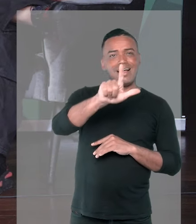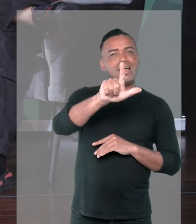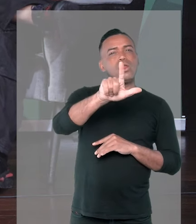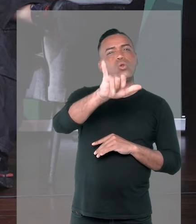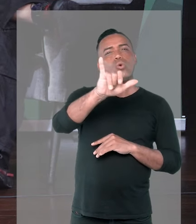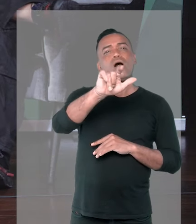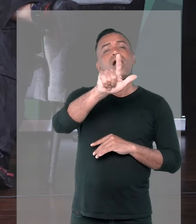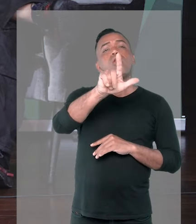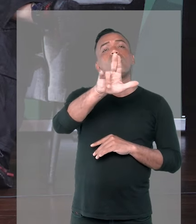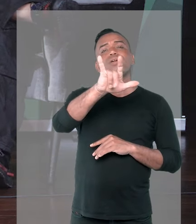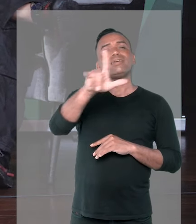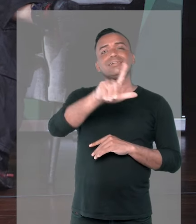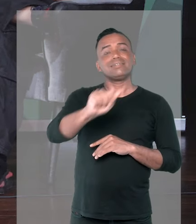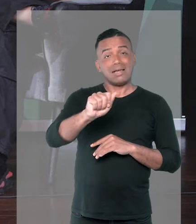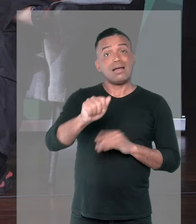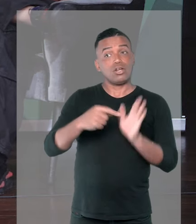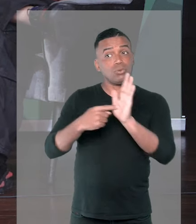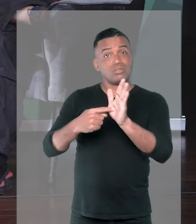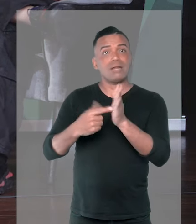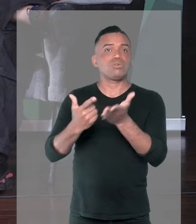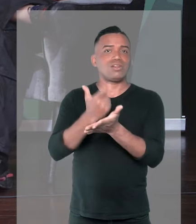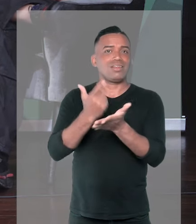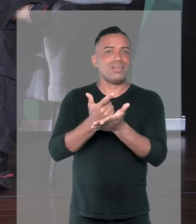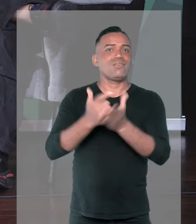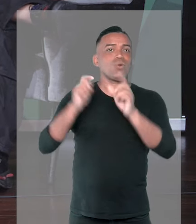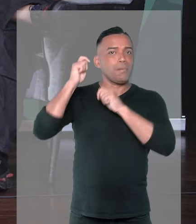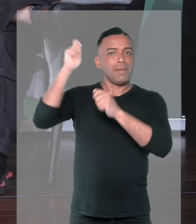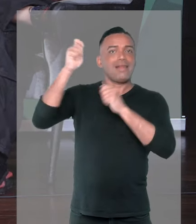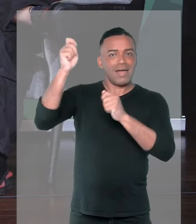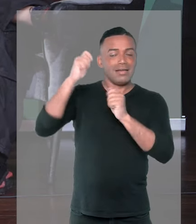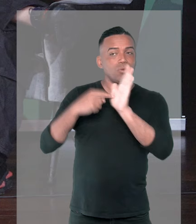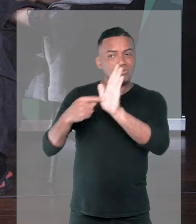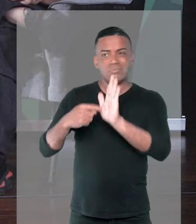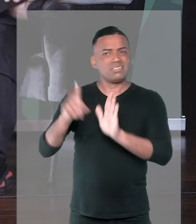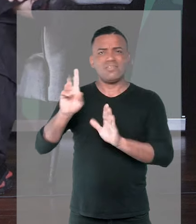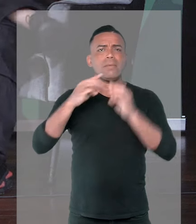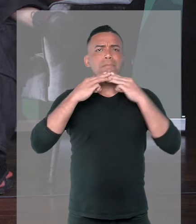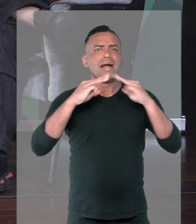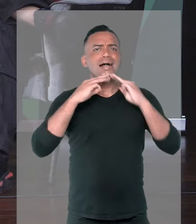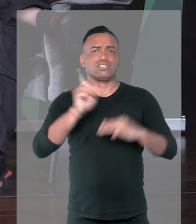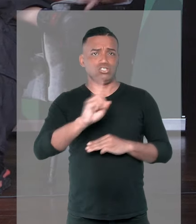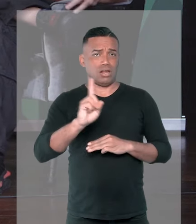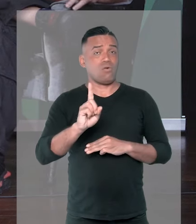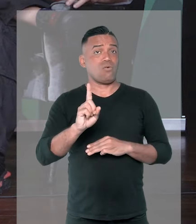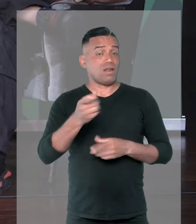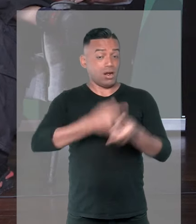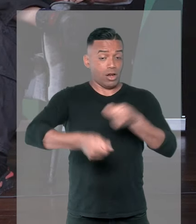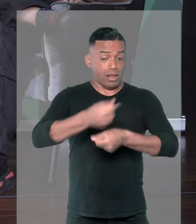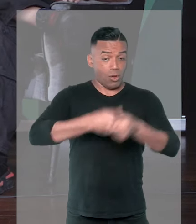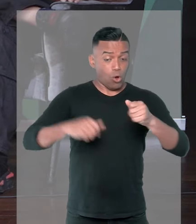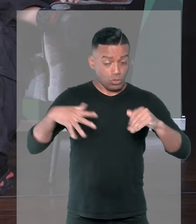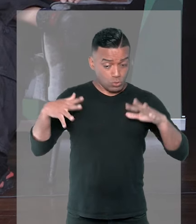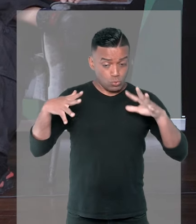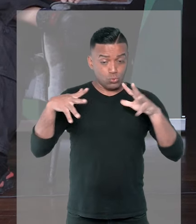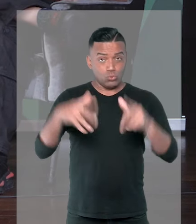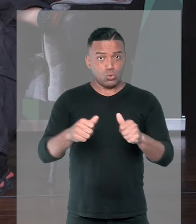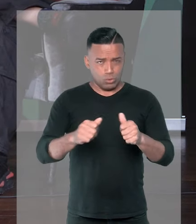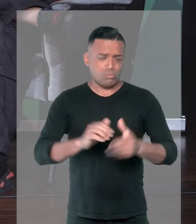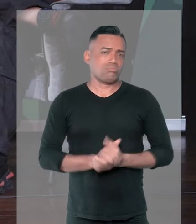vez que a gente apresentou o Manifesto para ela disse não mas você você não tá falando de marketing não você tá falando do negócio como um todo